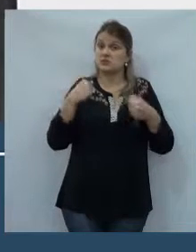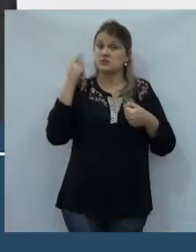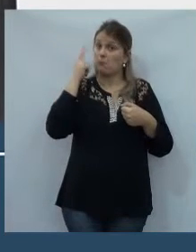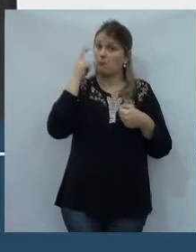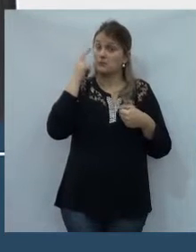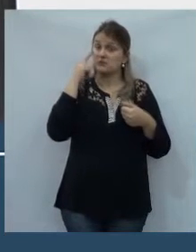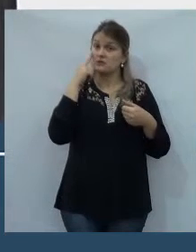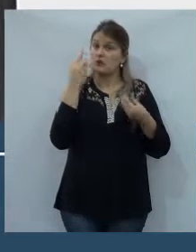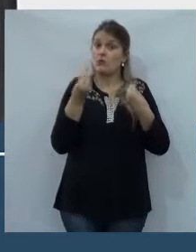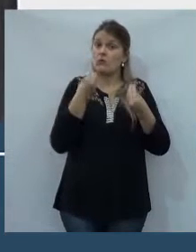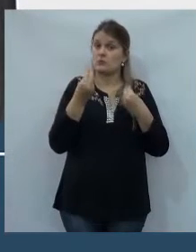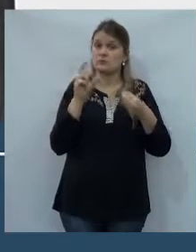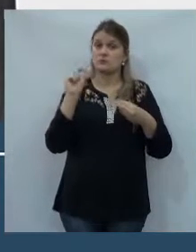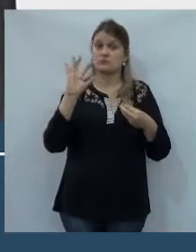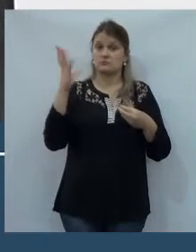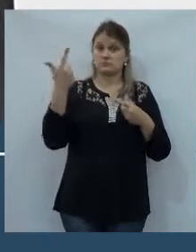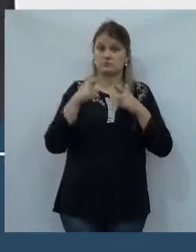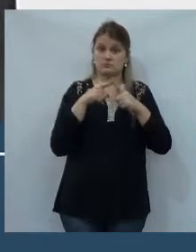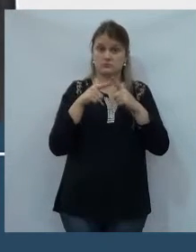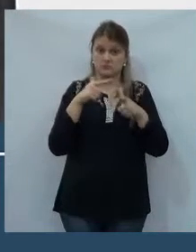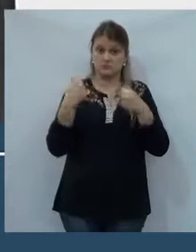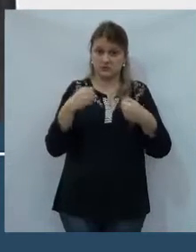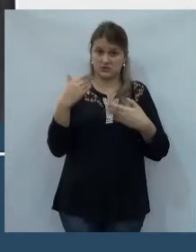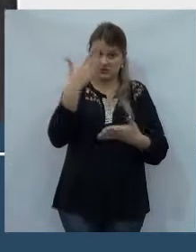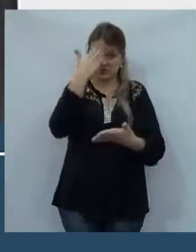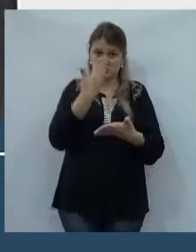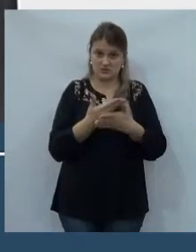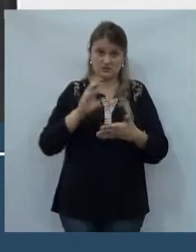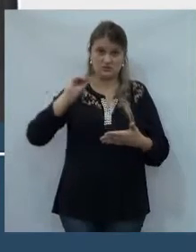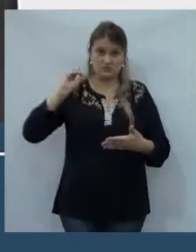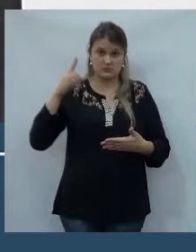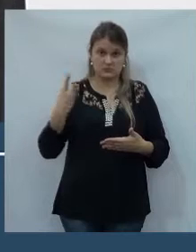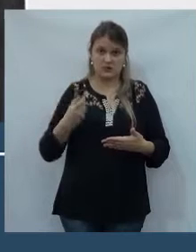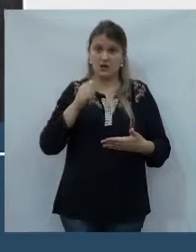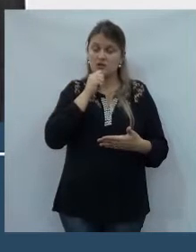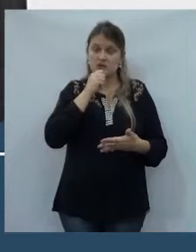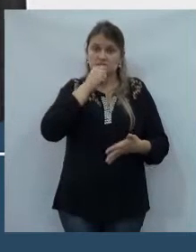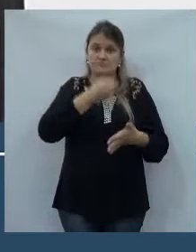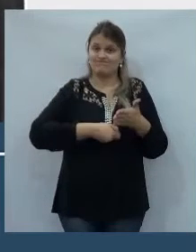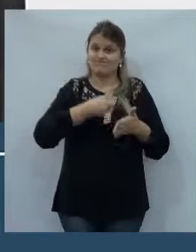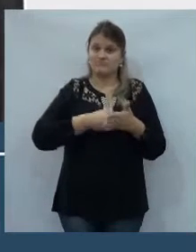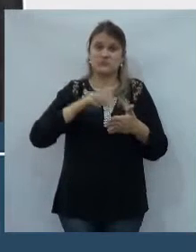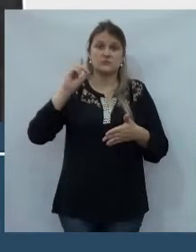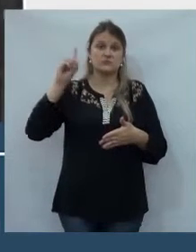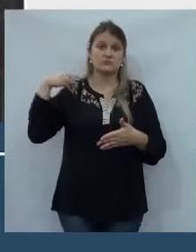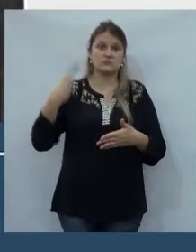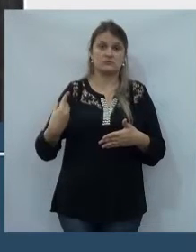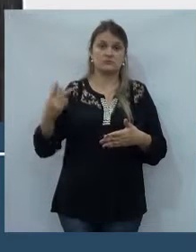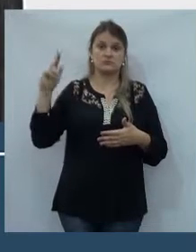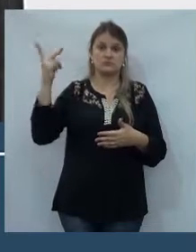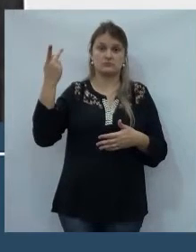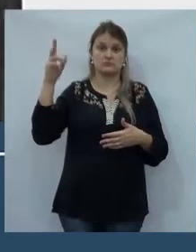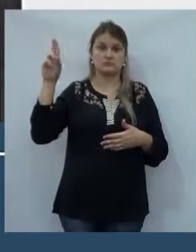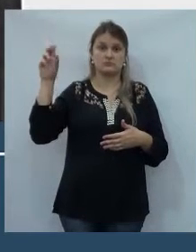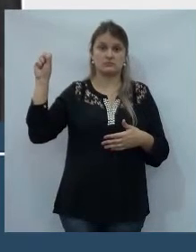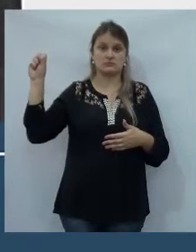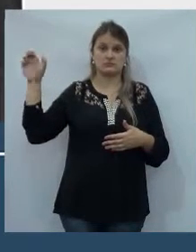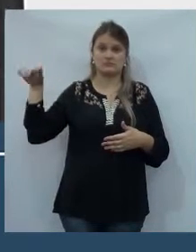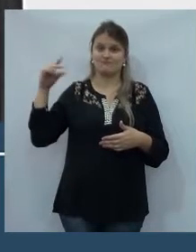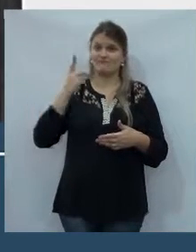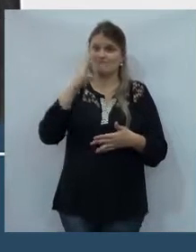emanarmos, confiar no deputado que está bastante descontente com essa situação, o deputado Lúcio Bacri, e